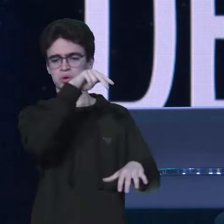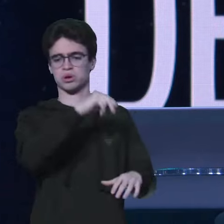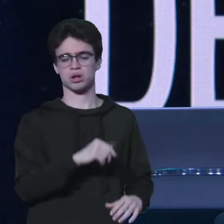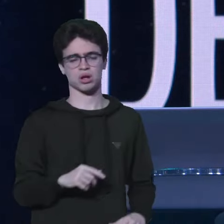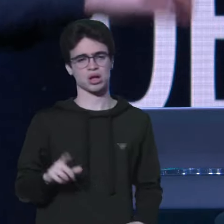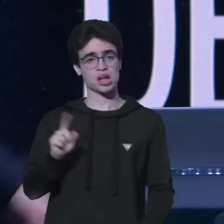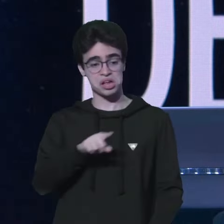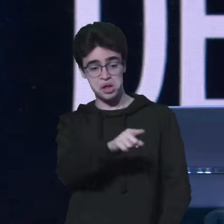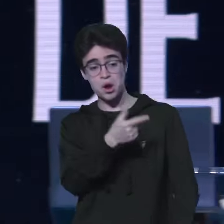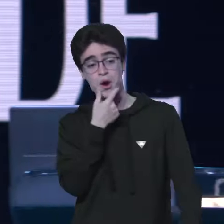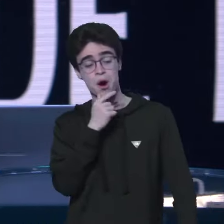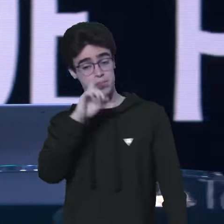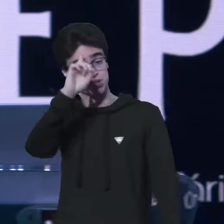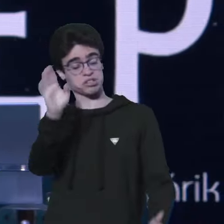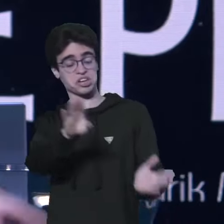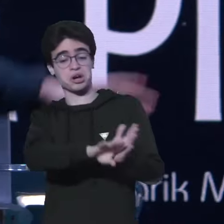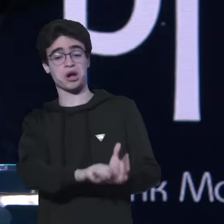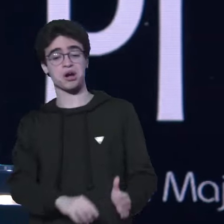Deus chegaram.